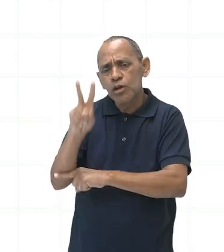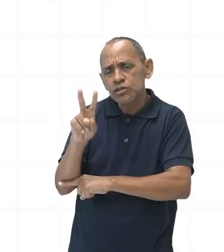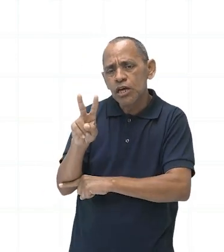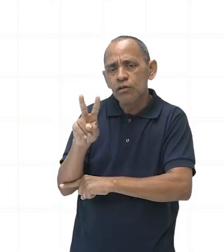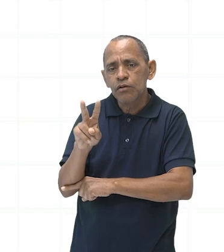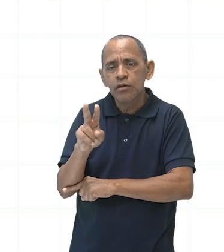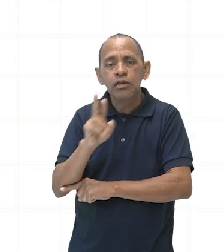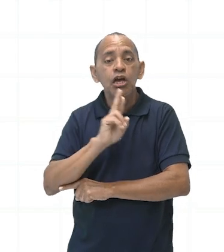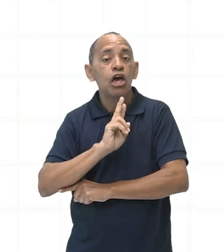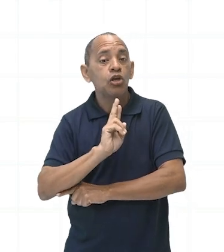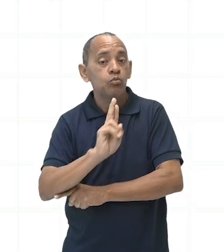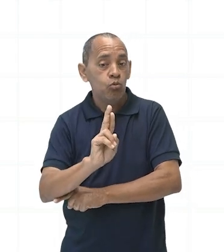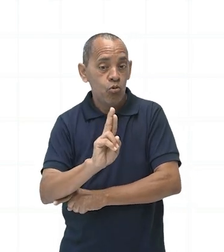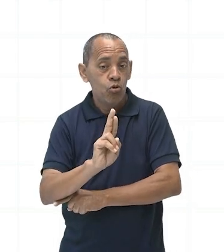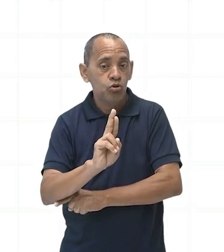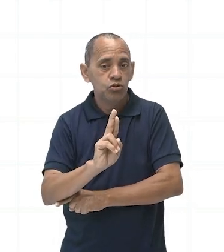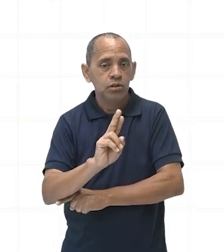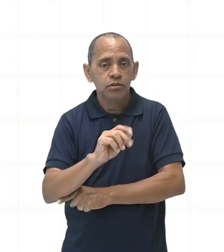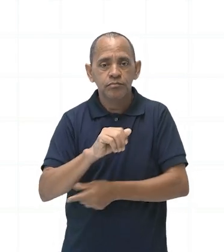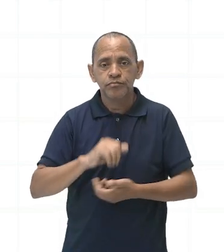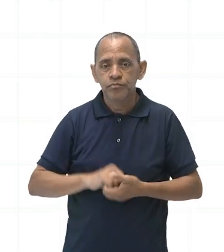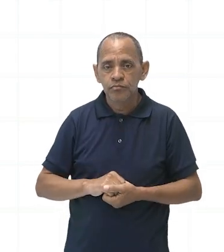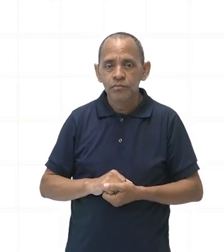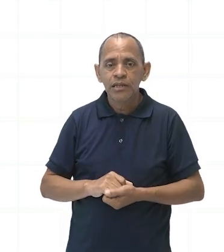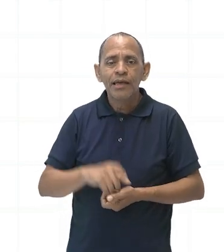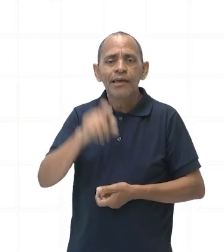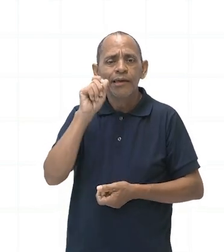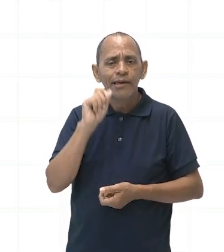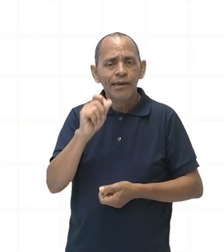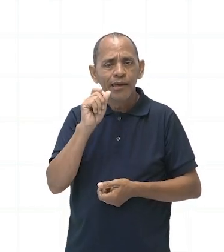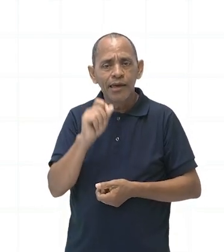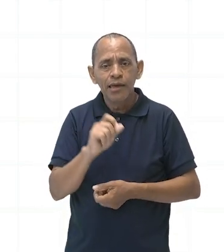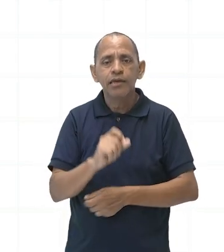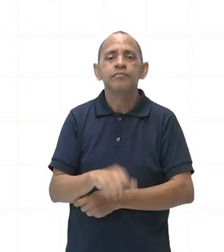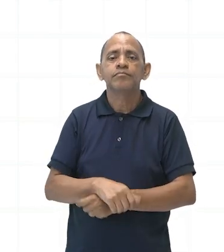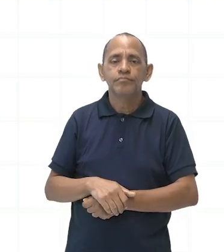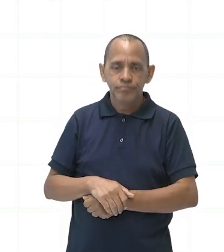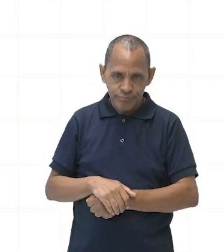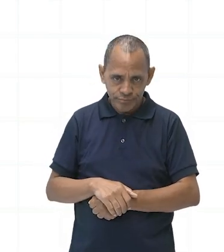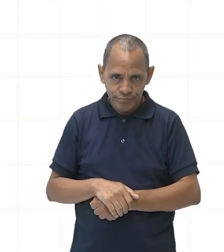A resposta será: quem preserva a natureza? Nós